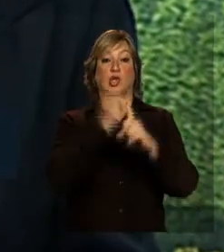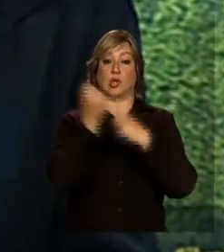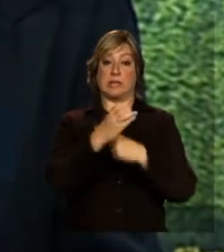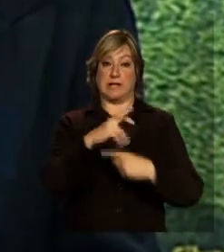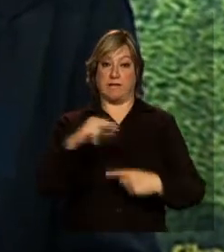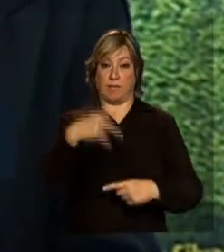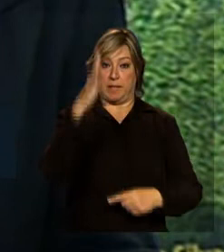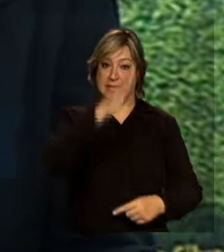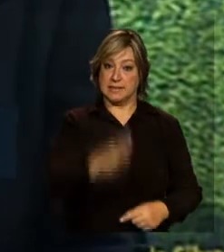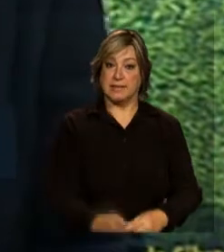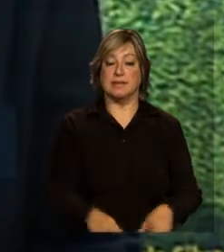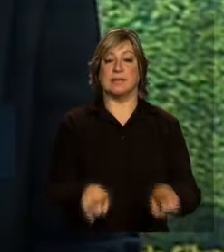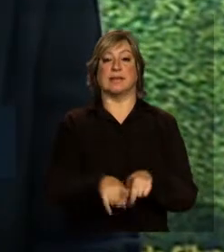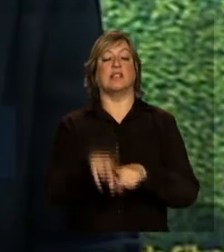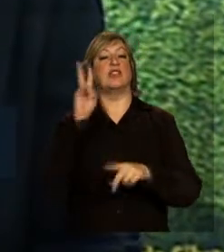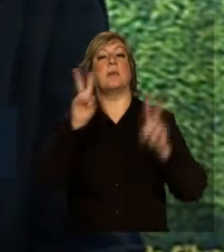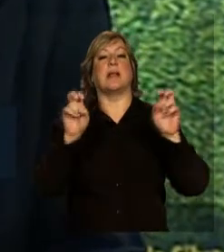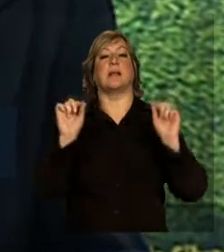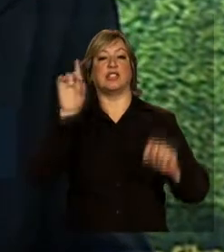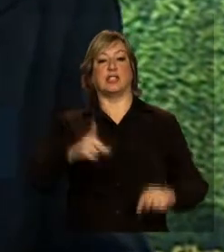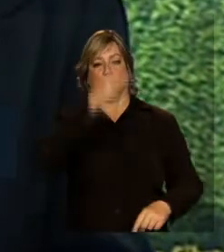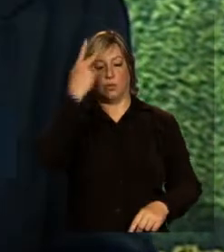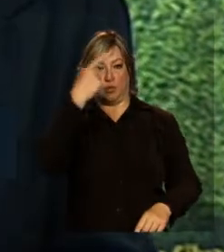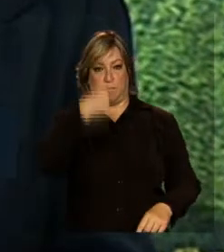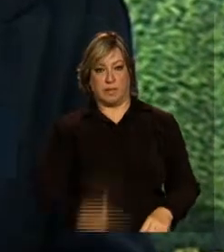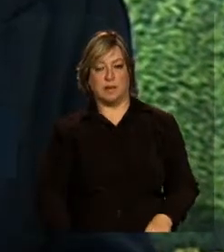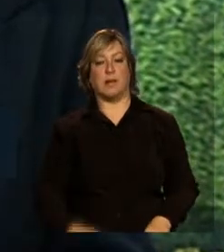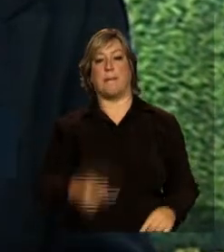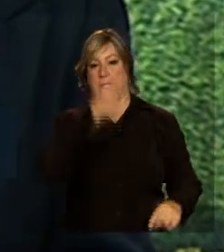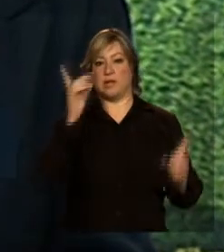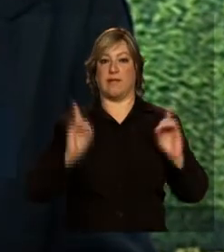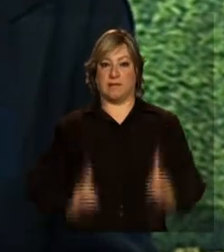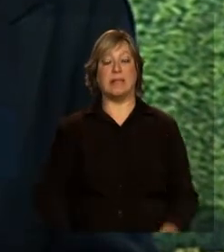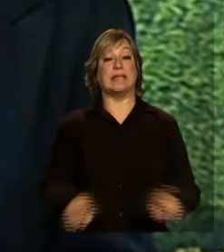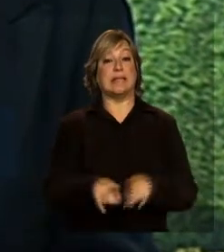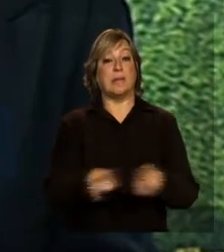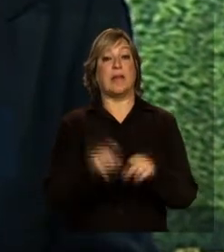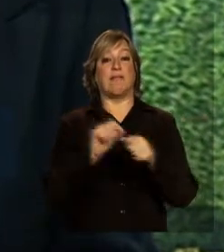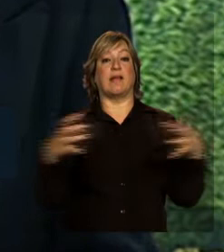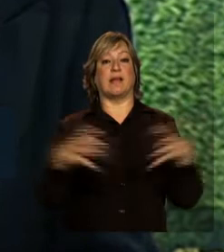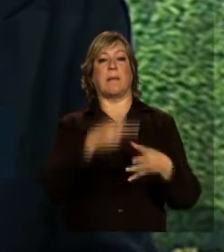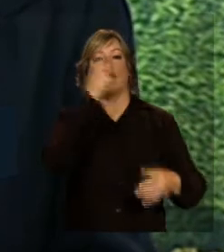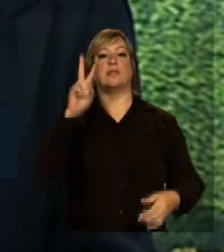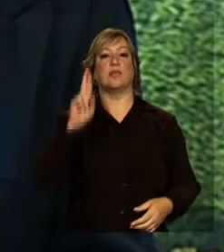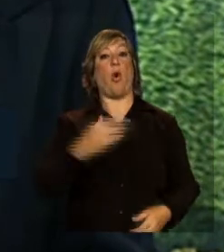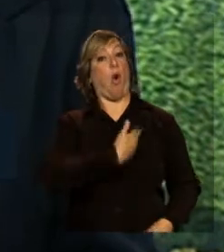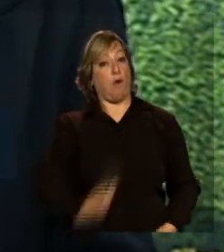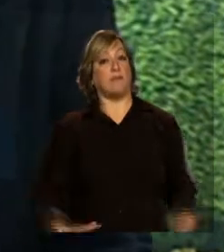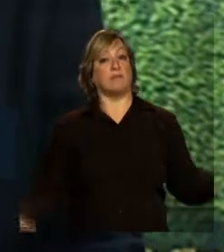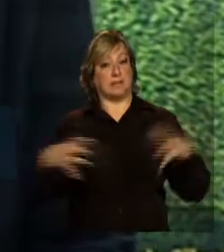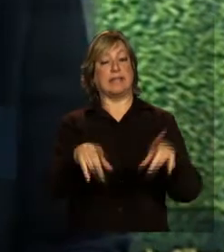civil brasileira, na temática e nos direitos humanos da pessoa com deficiência, e ele é composto também por representantes de